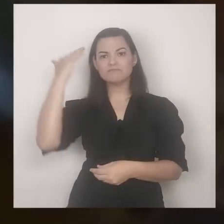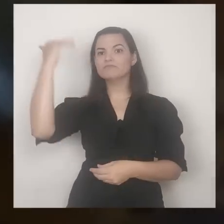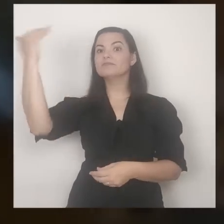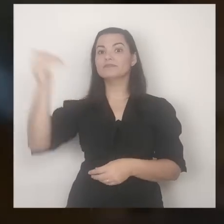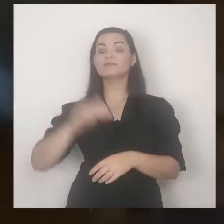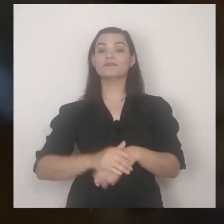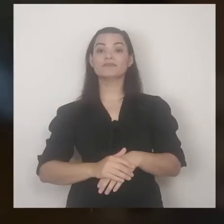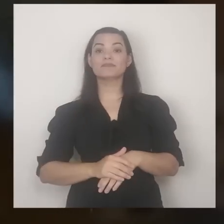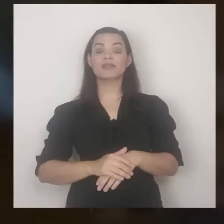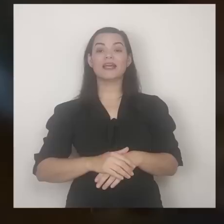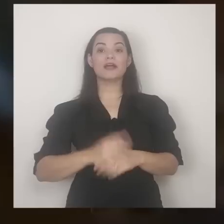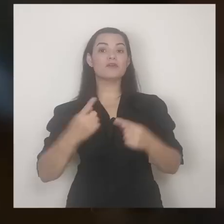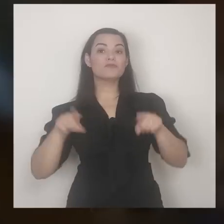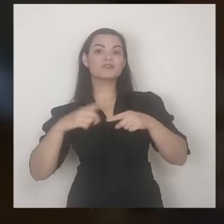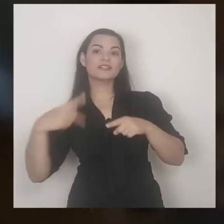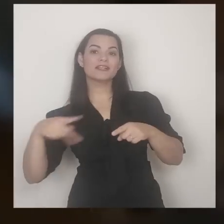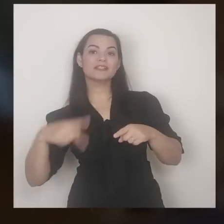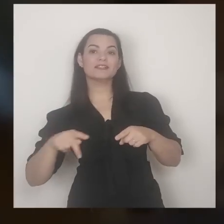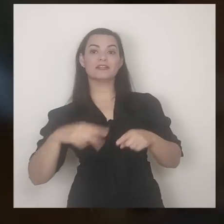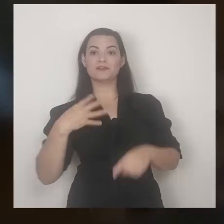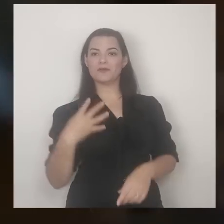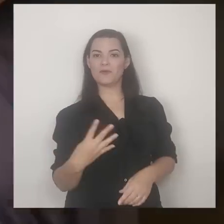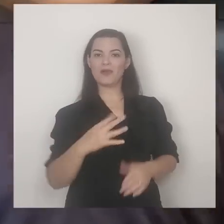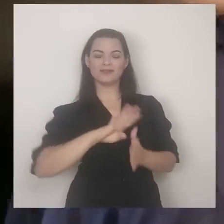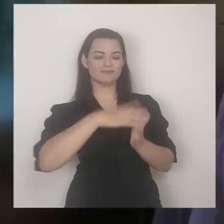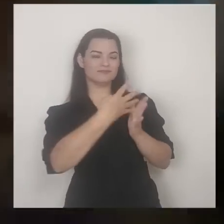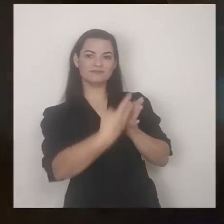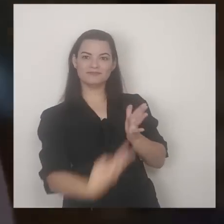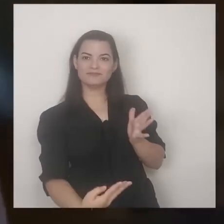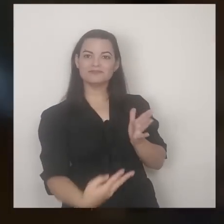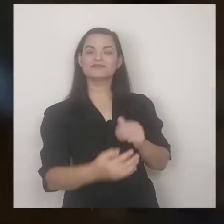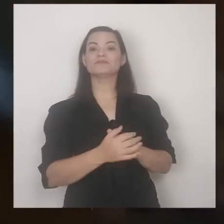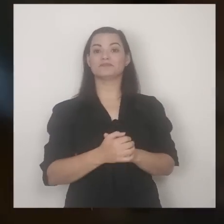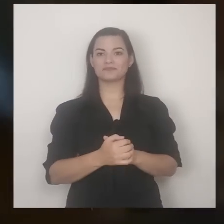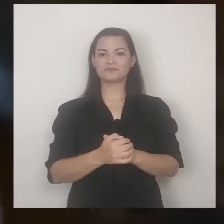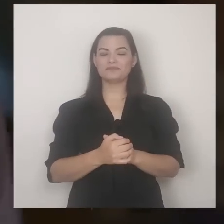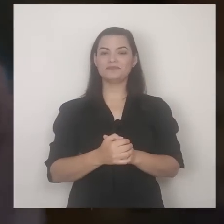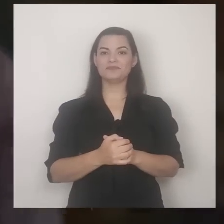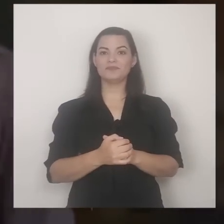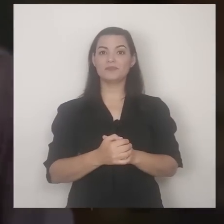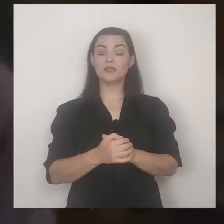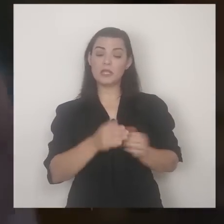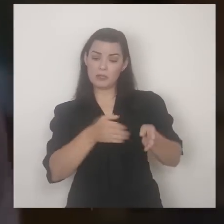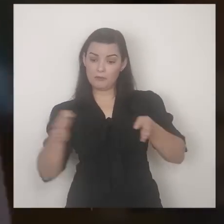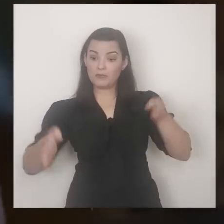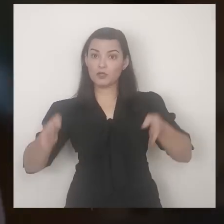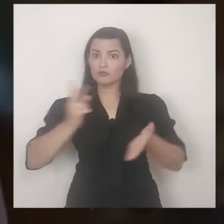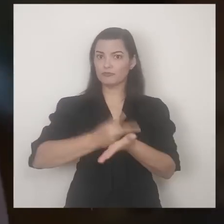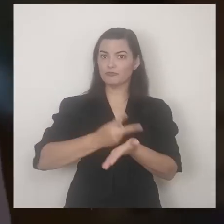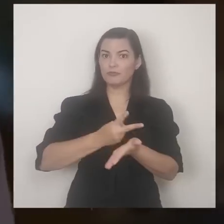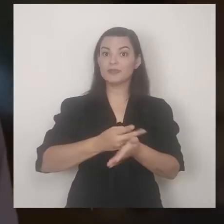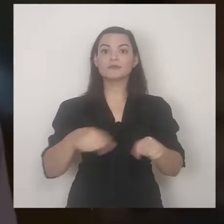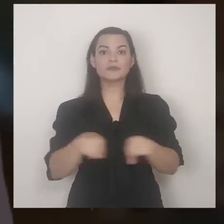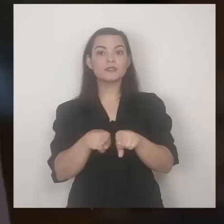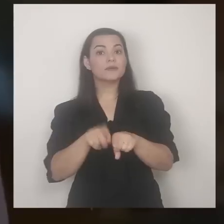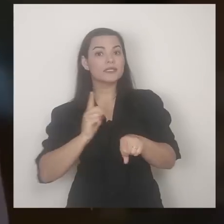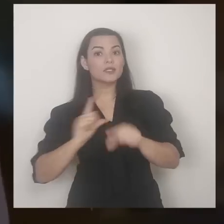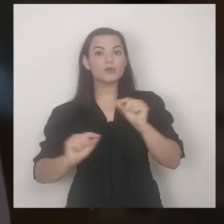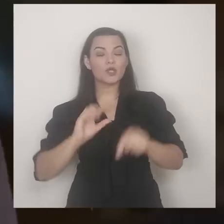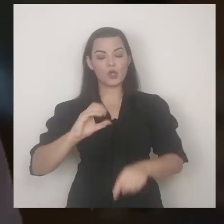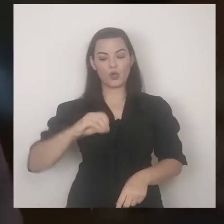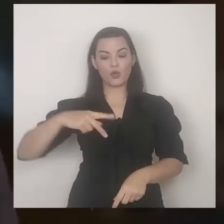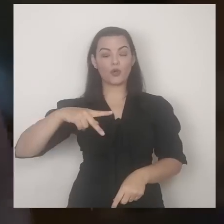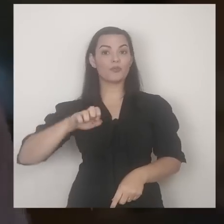ficou conhecida como As 4 Estações de Vivaldi. Mais ou menos nesse mesmo período, também existia a